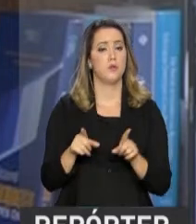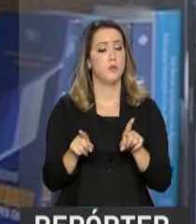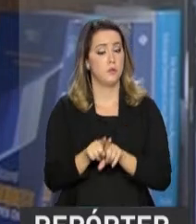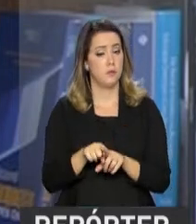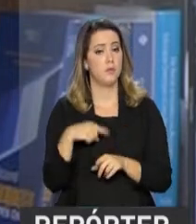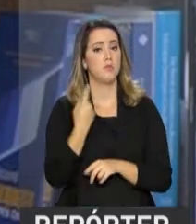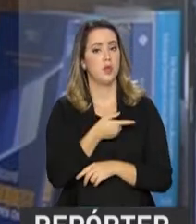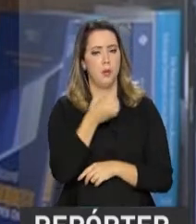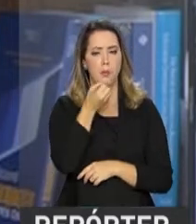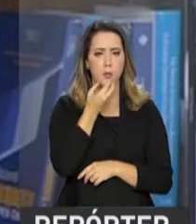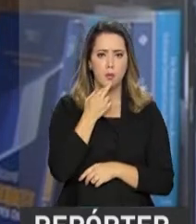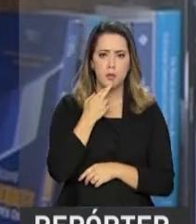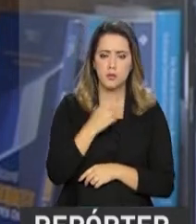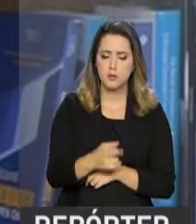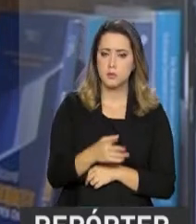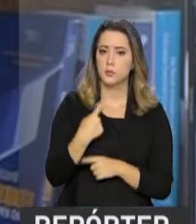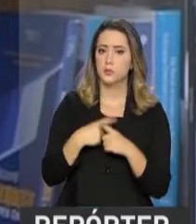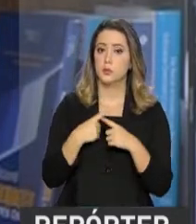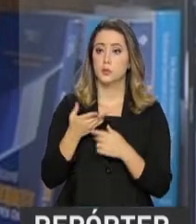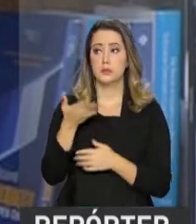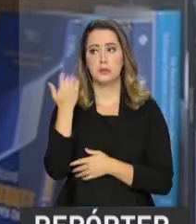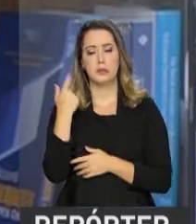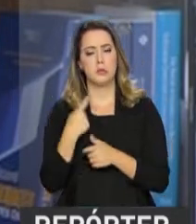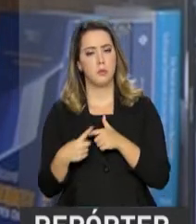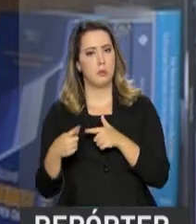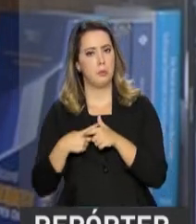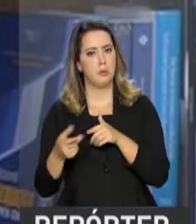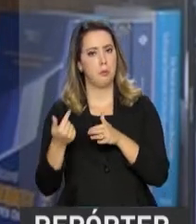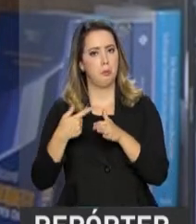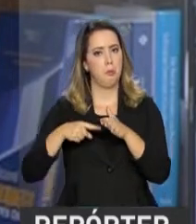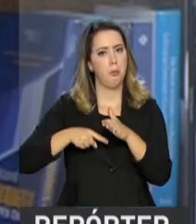resultado espetacular, porque nós viemos uma recessão